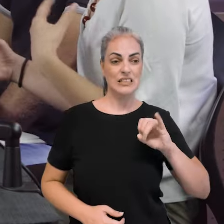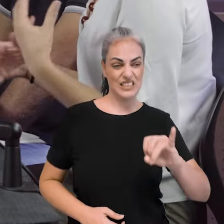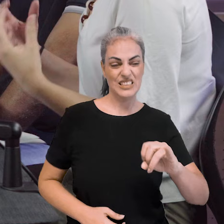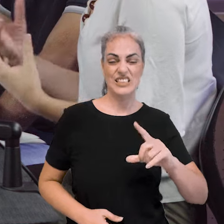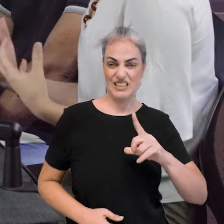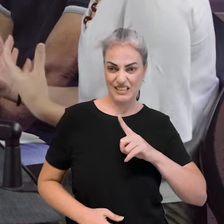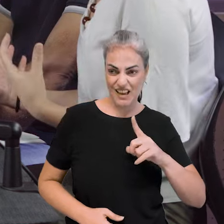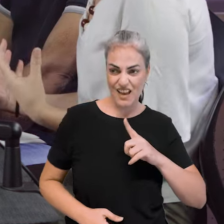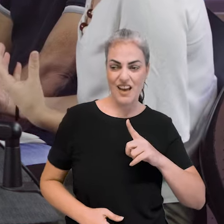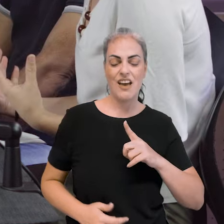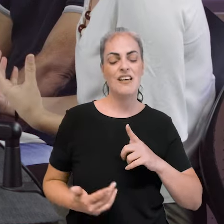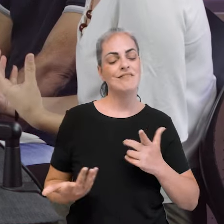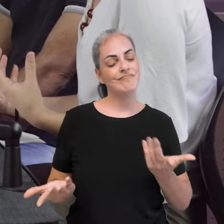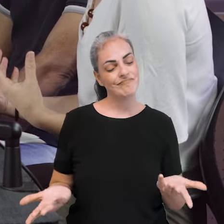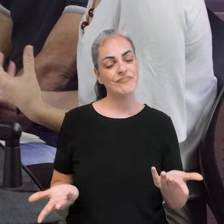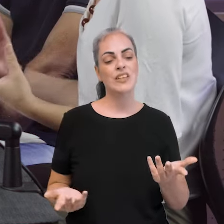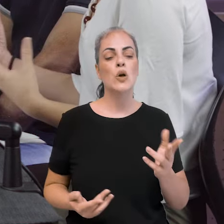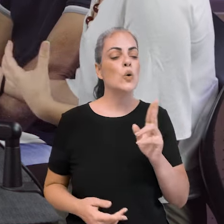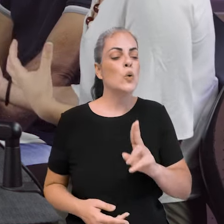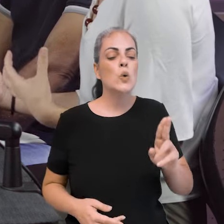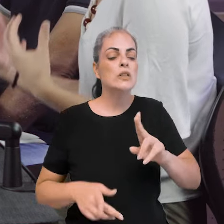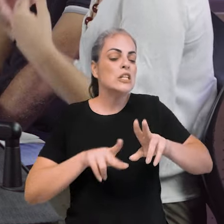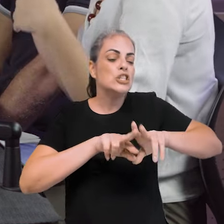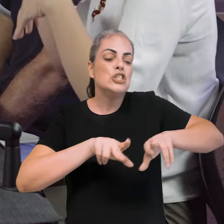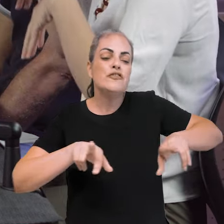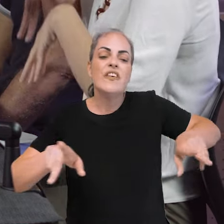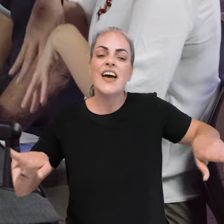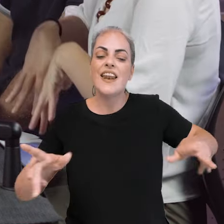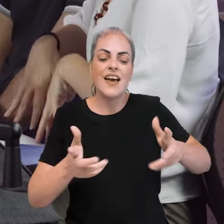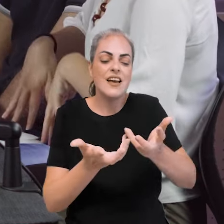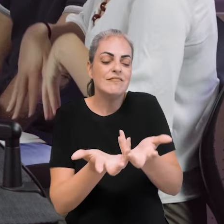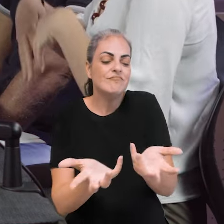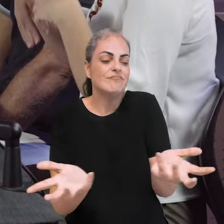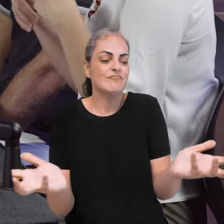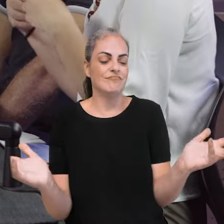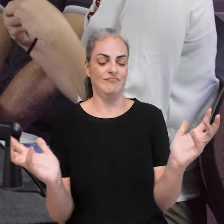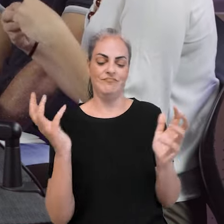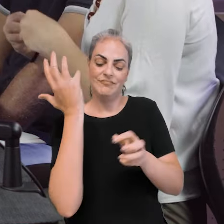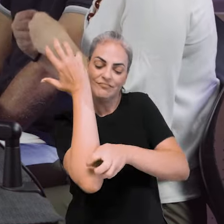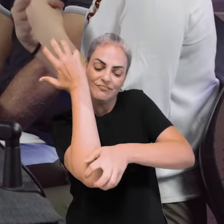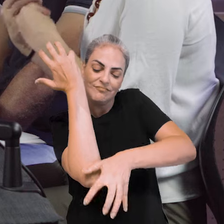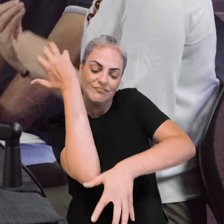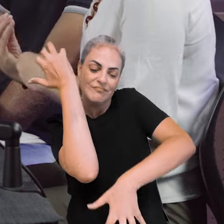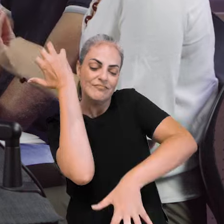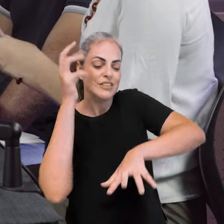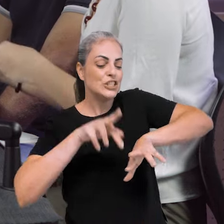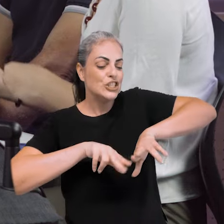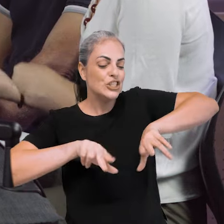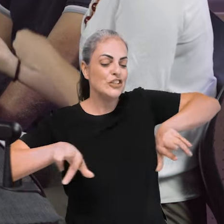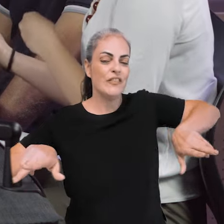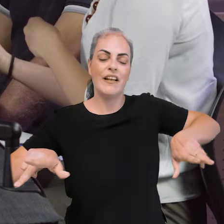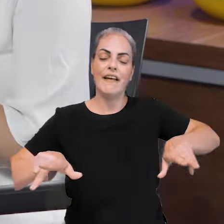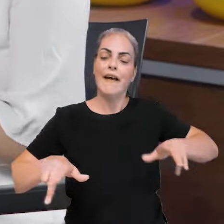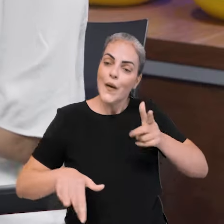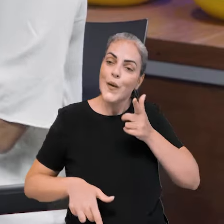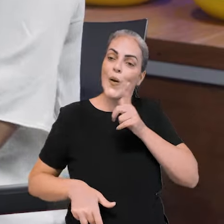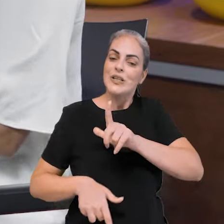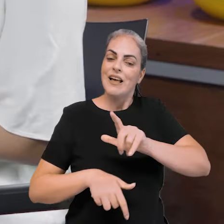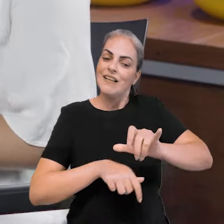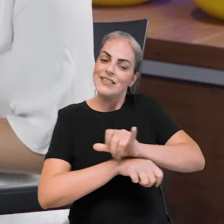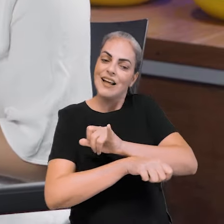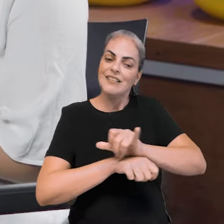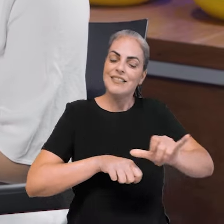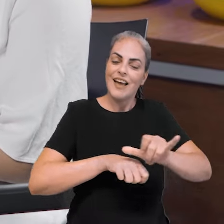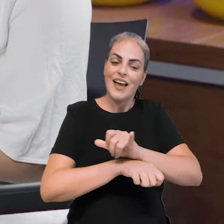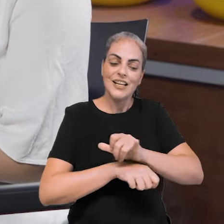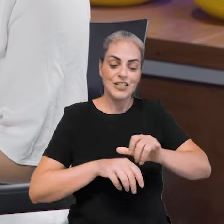essa diversidade de espécies, de raízes, então a gente consegue trabalhar com a